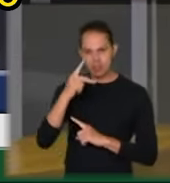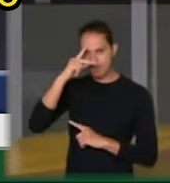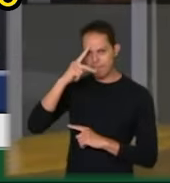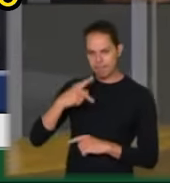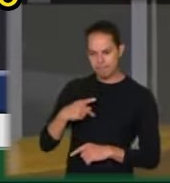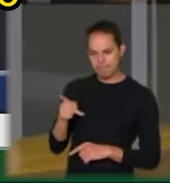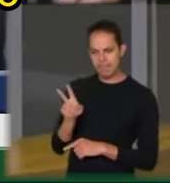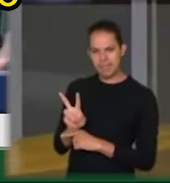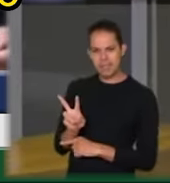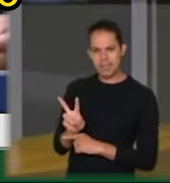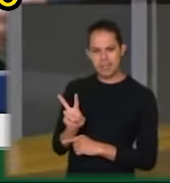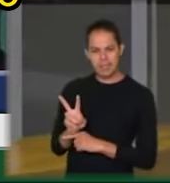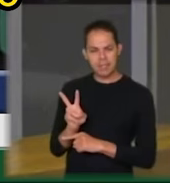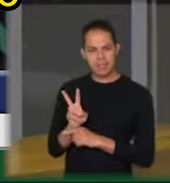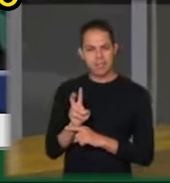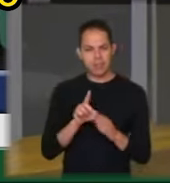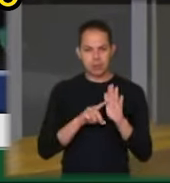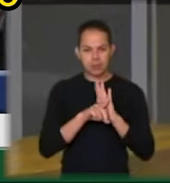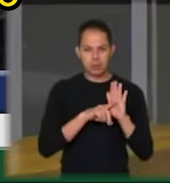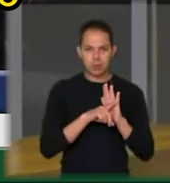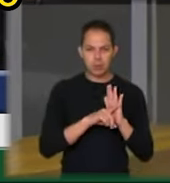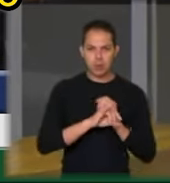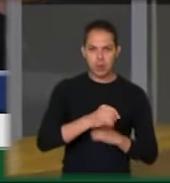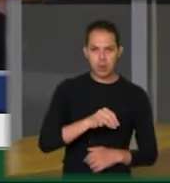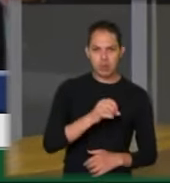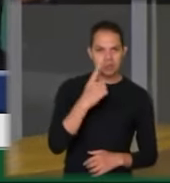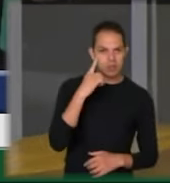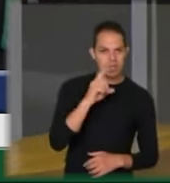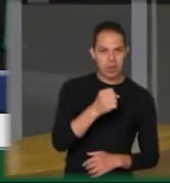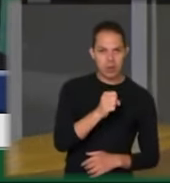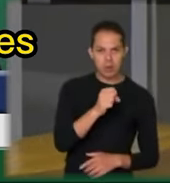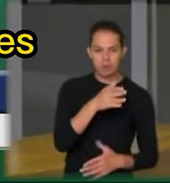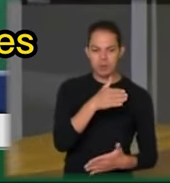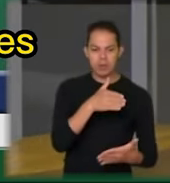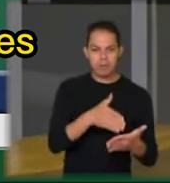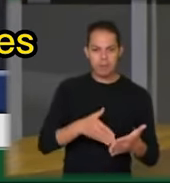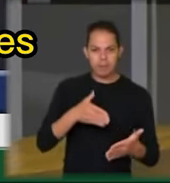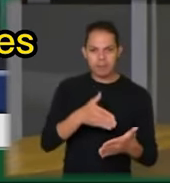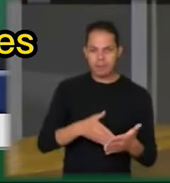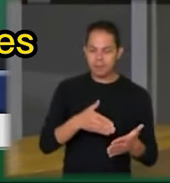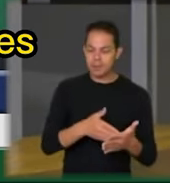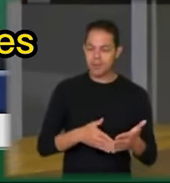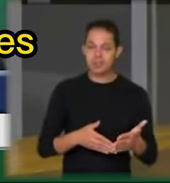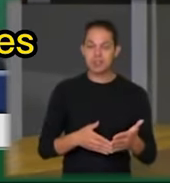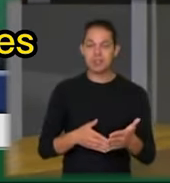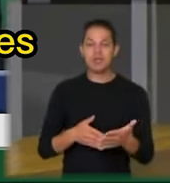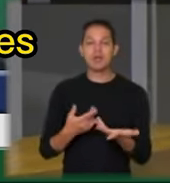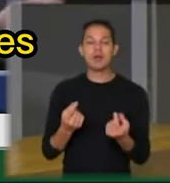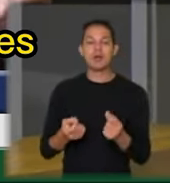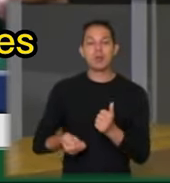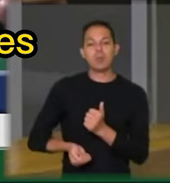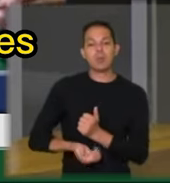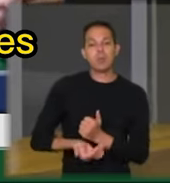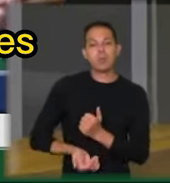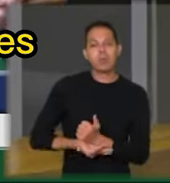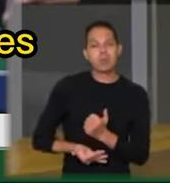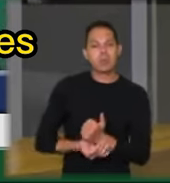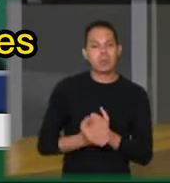para impedir a investigação dos atos do 8 de janeiro, têm subornado